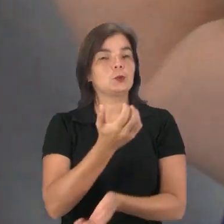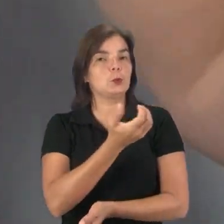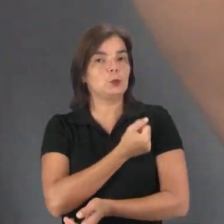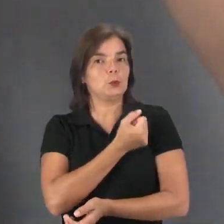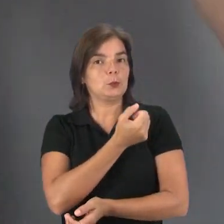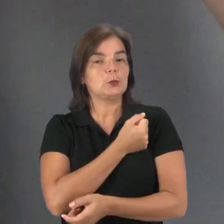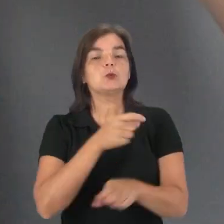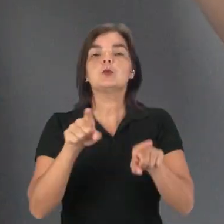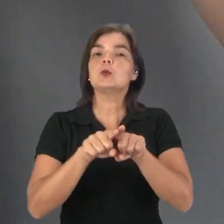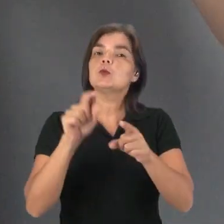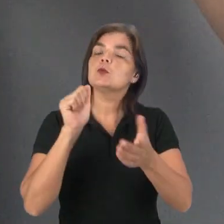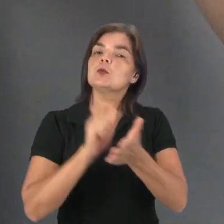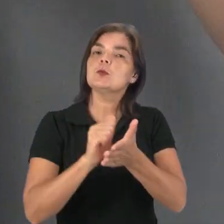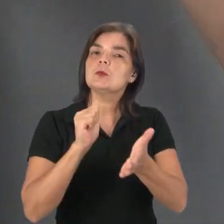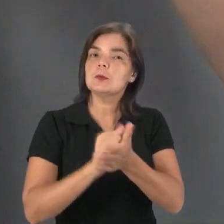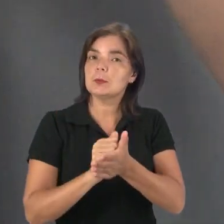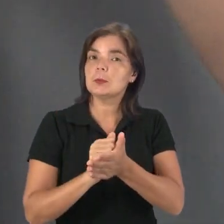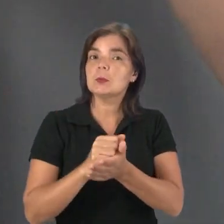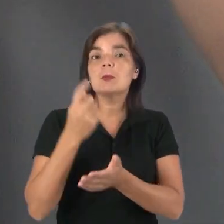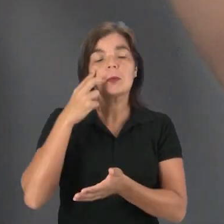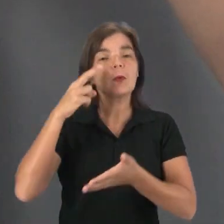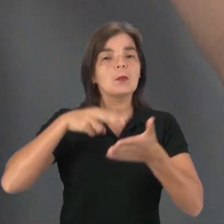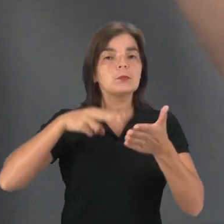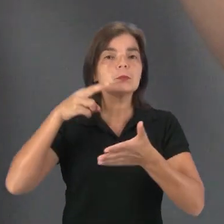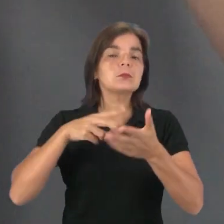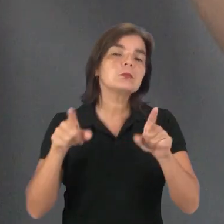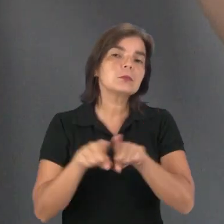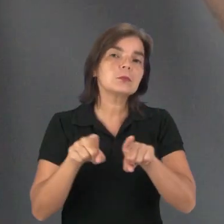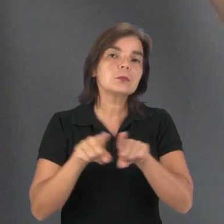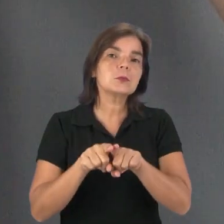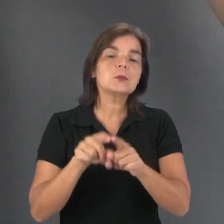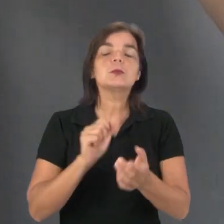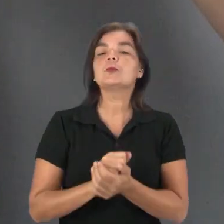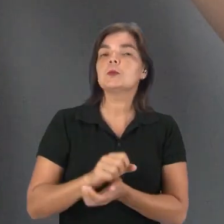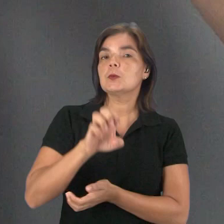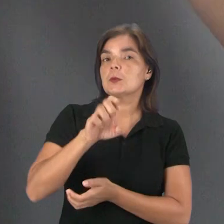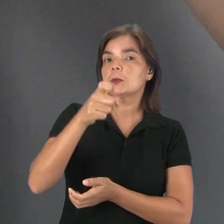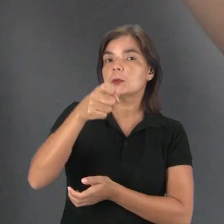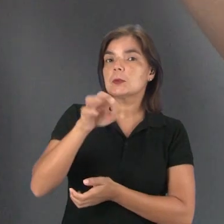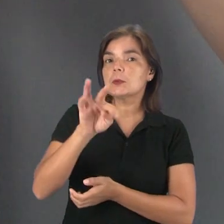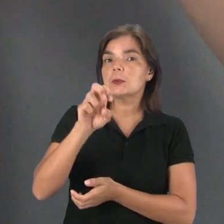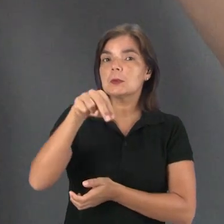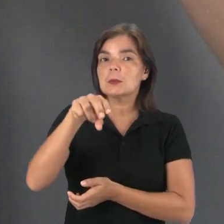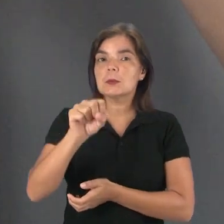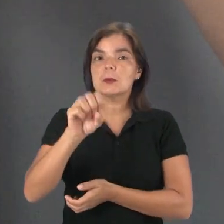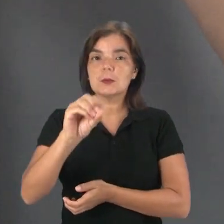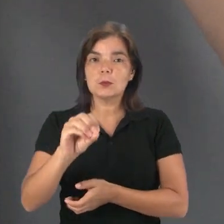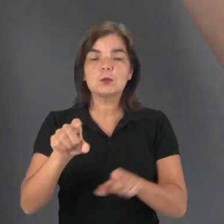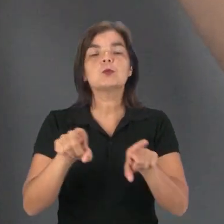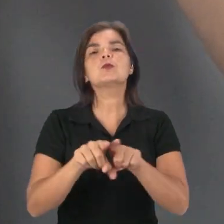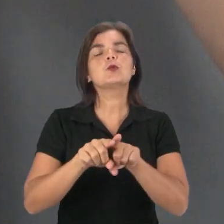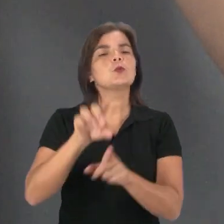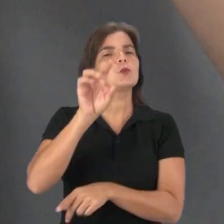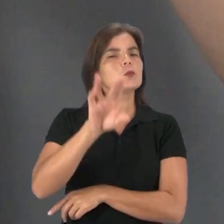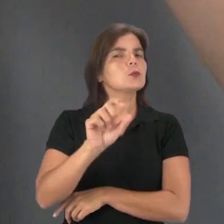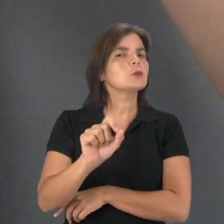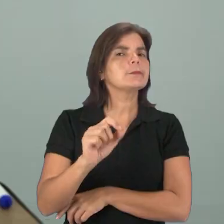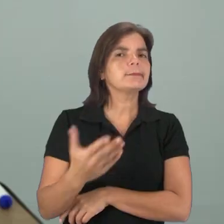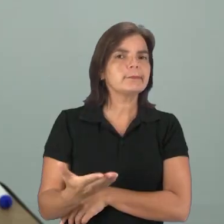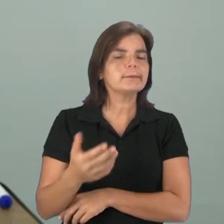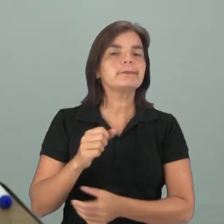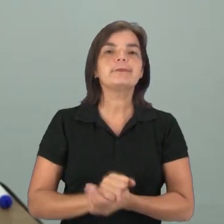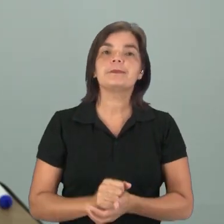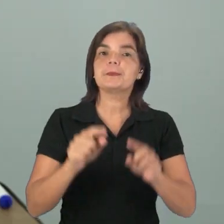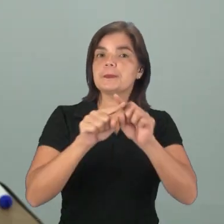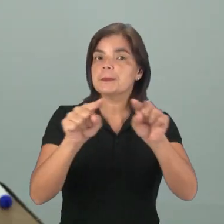algarismo, e nós escrevemos como nós lemos, que nós falamos por extenso. Olha aqui, né? Só que